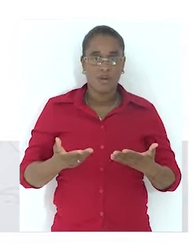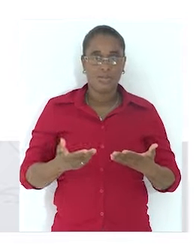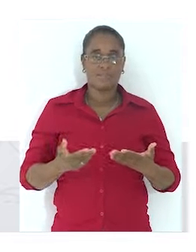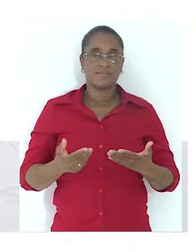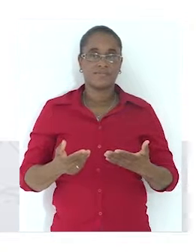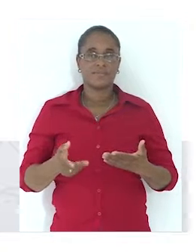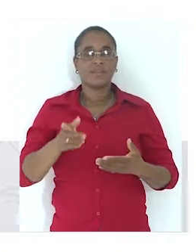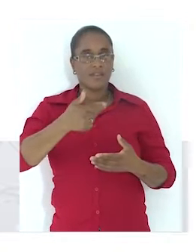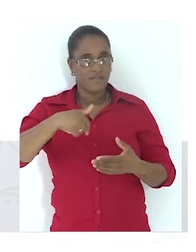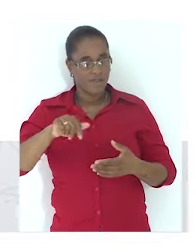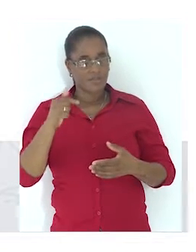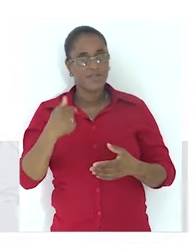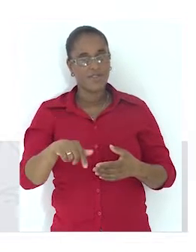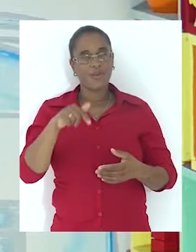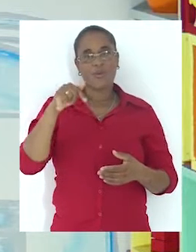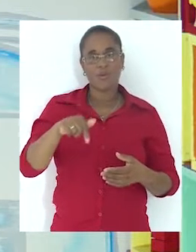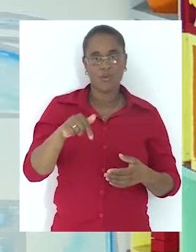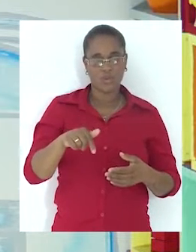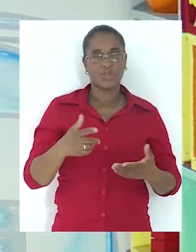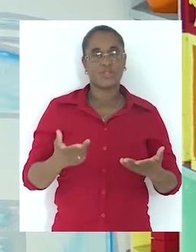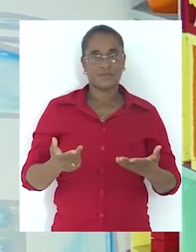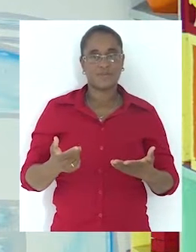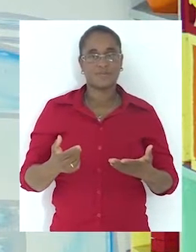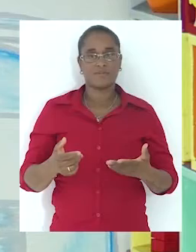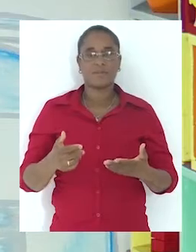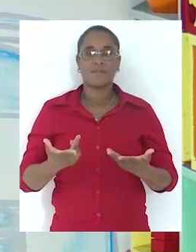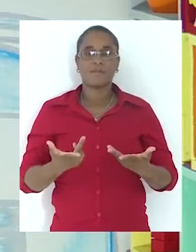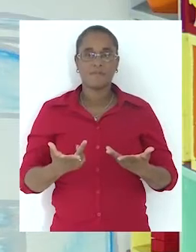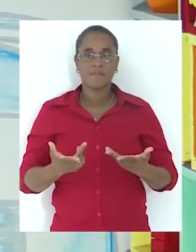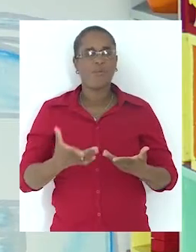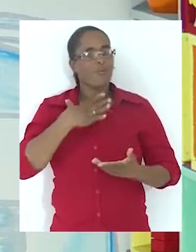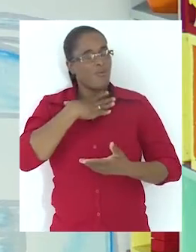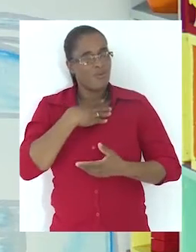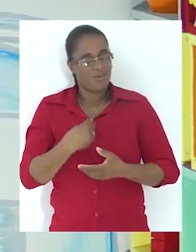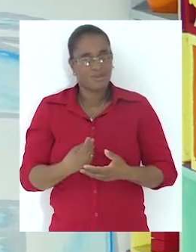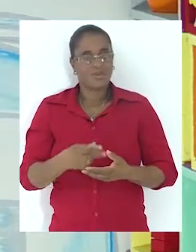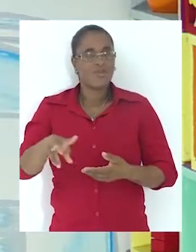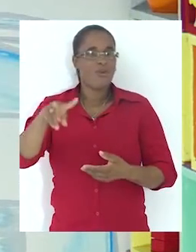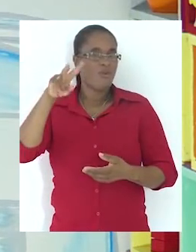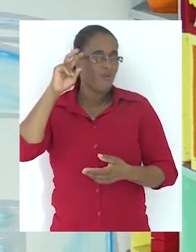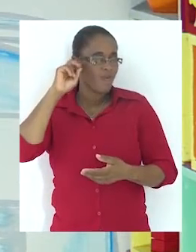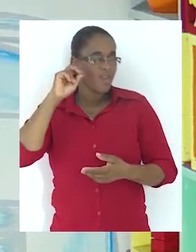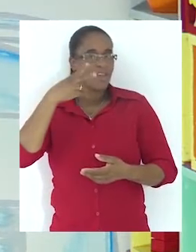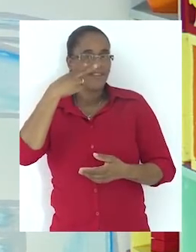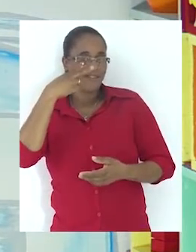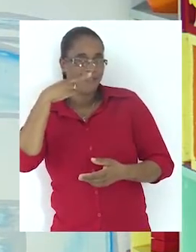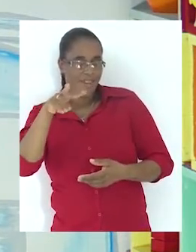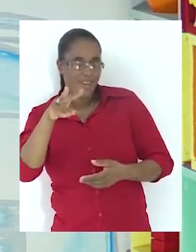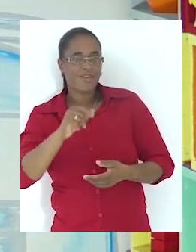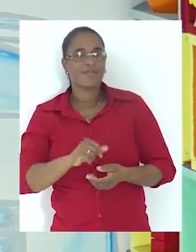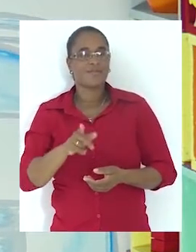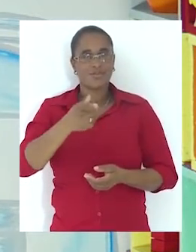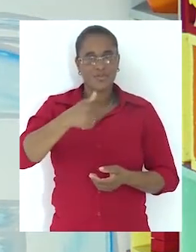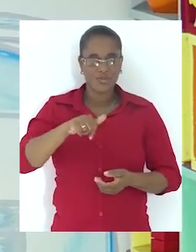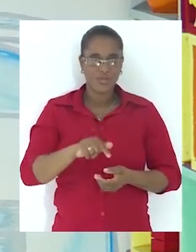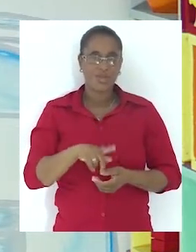seguinte? Vamos ter hoje o privilégio de ouvirmos e vermos